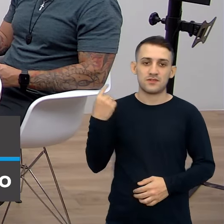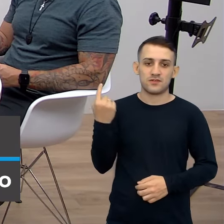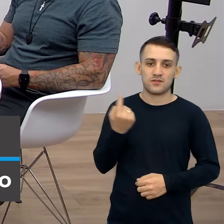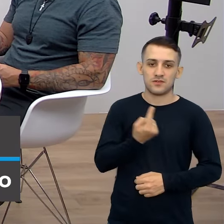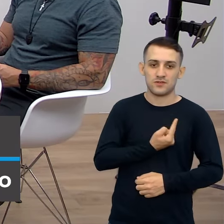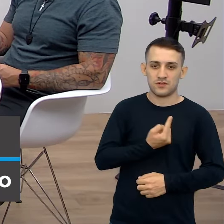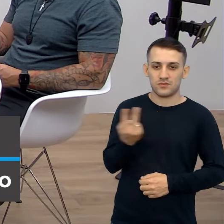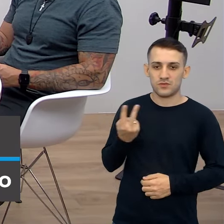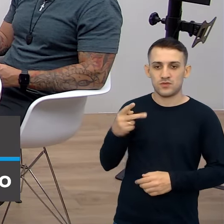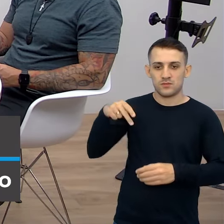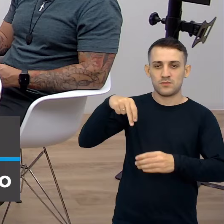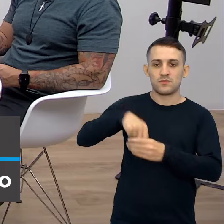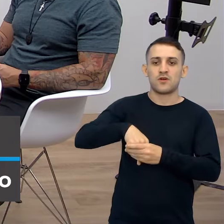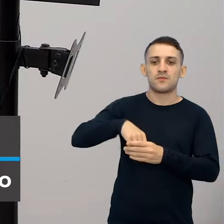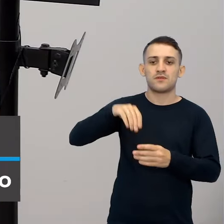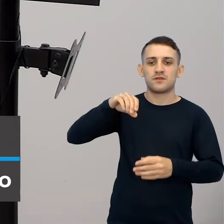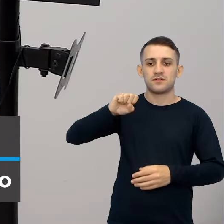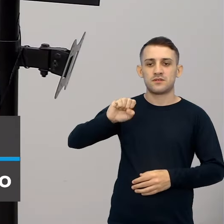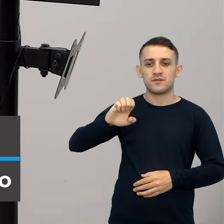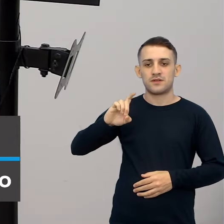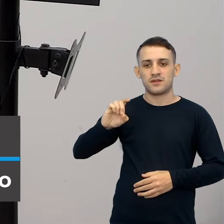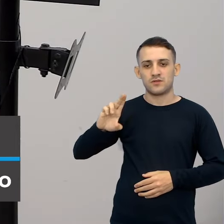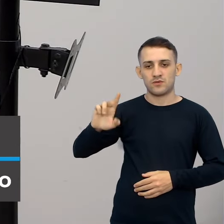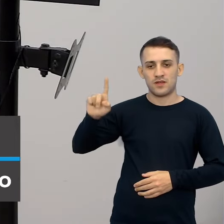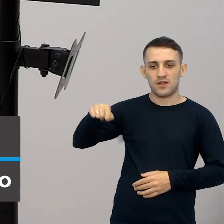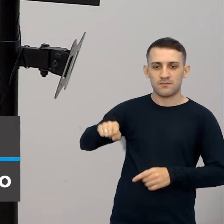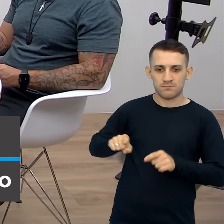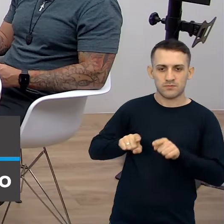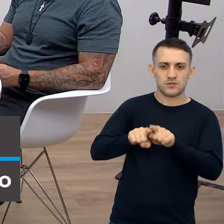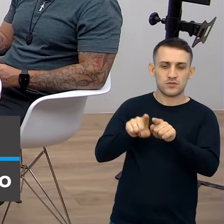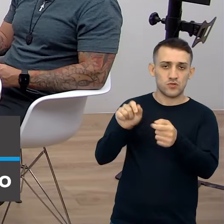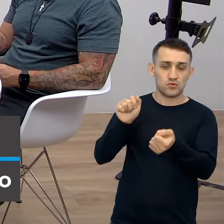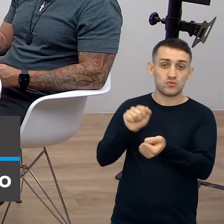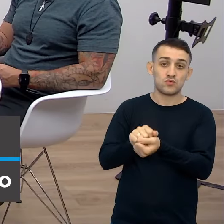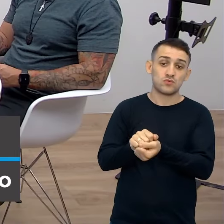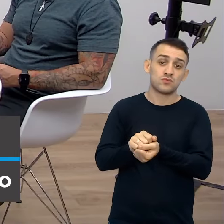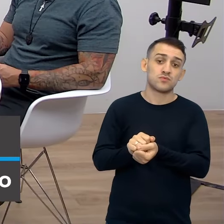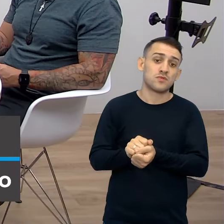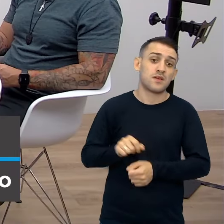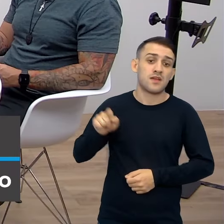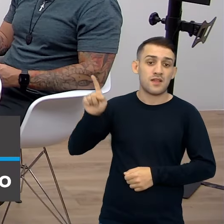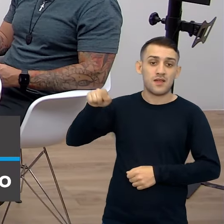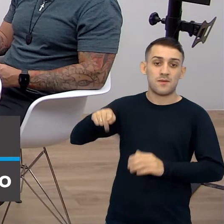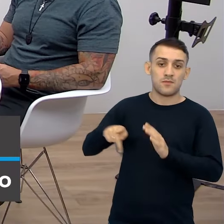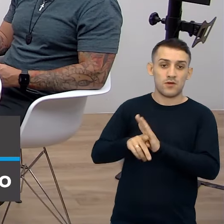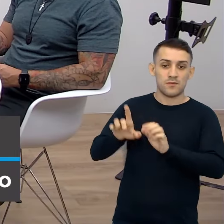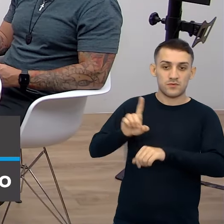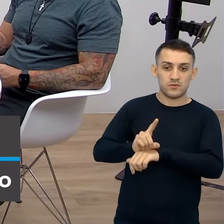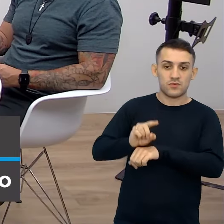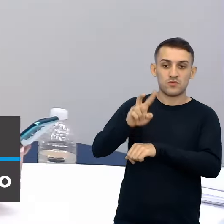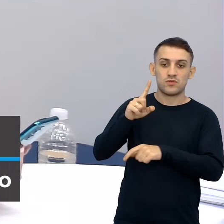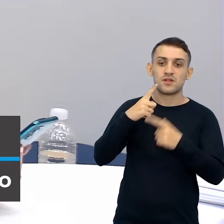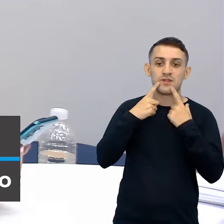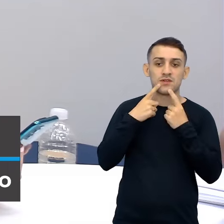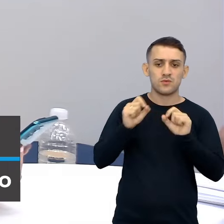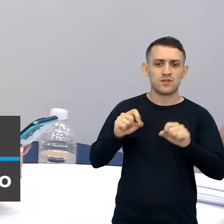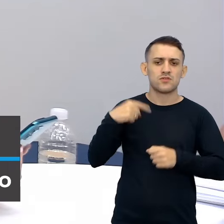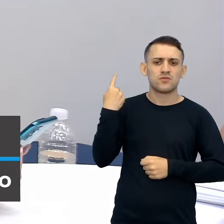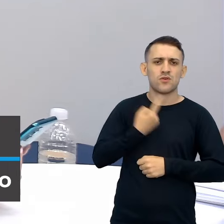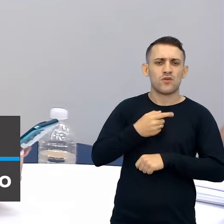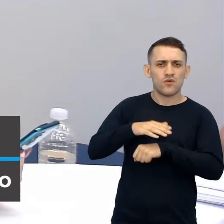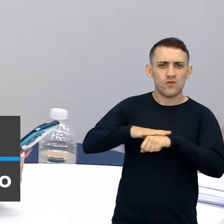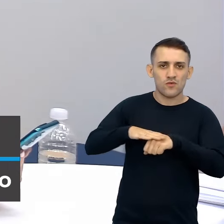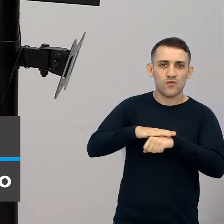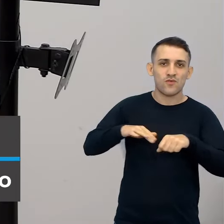na SEDUC, né? A Liliane Costa, ela é minha parceira e ela é doutora em linguística. Então a gente conversa